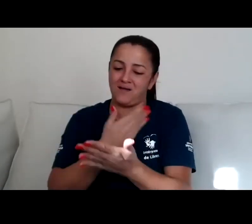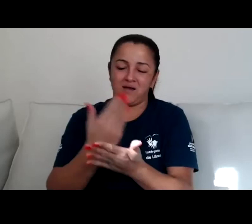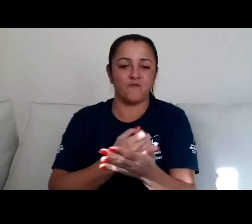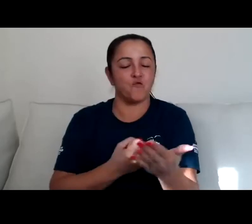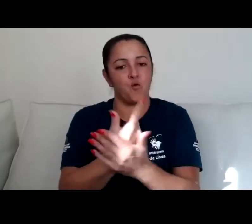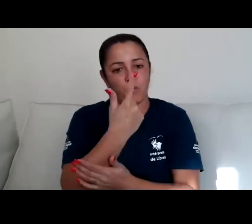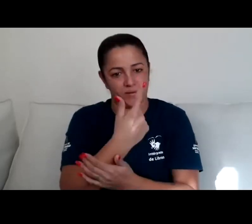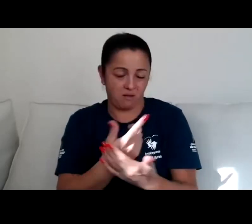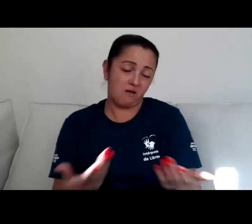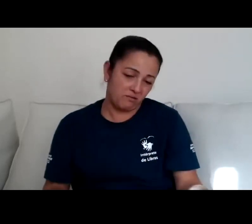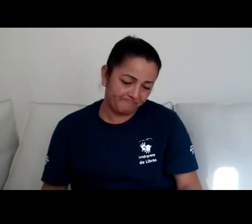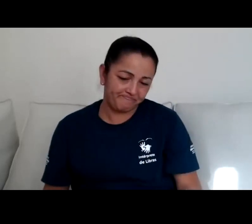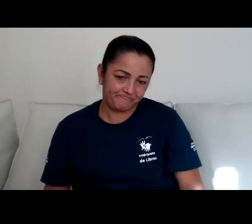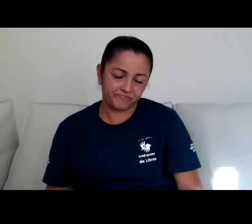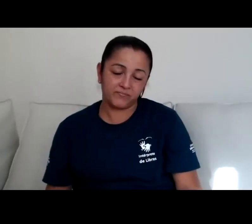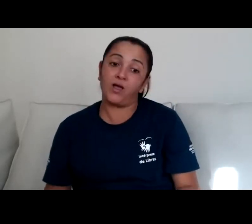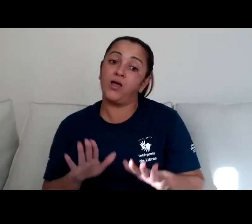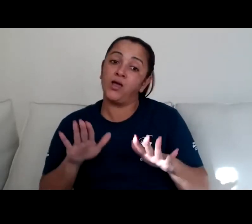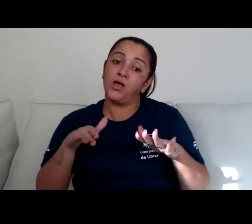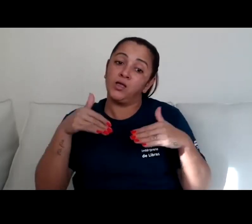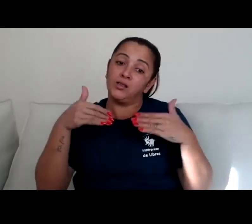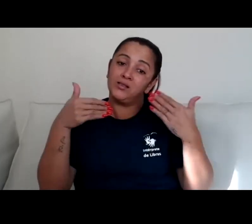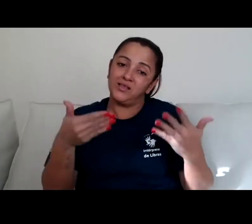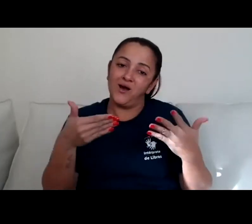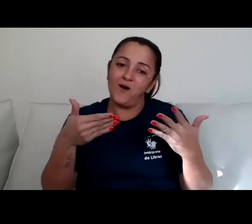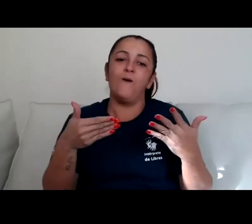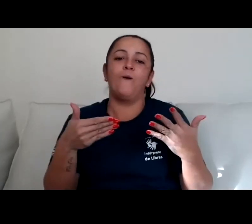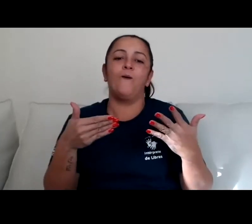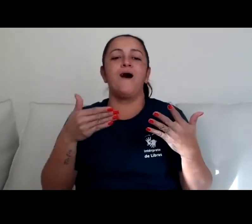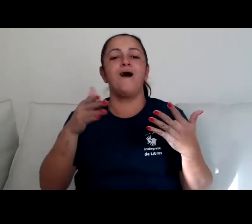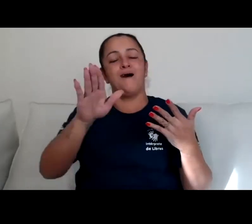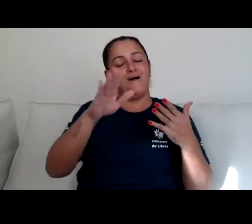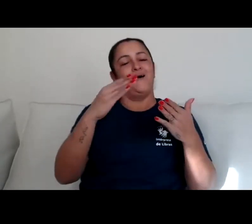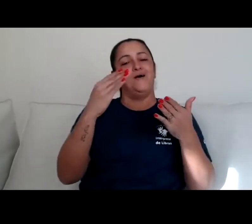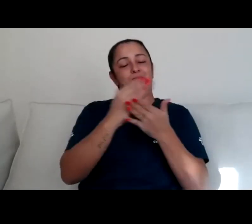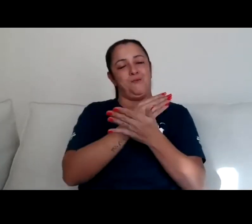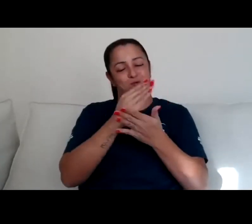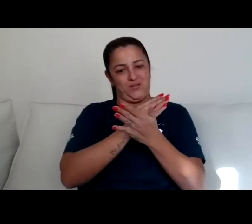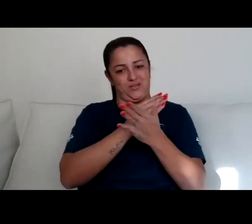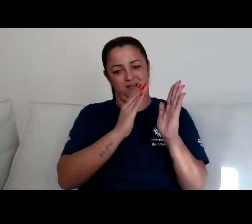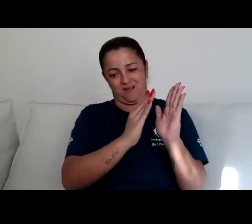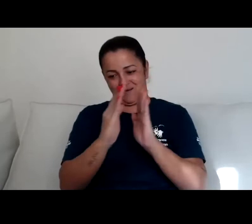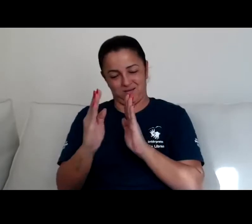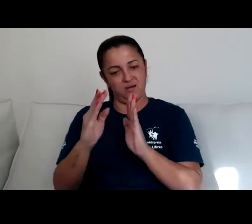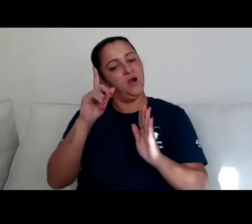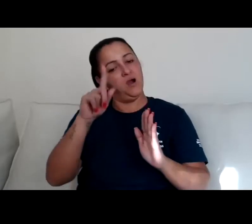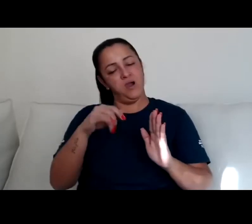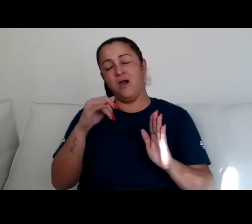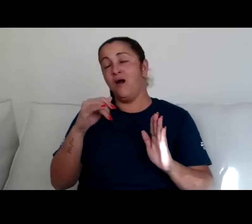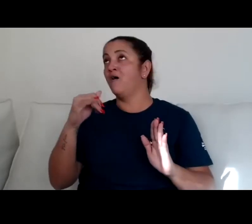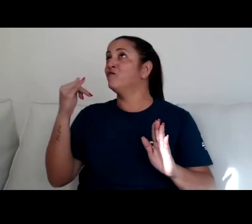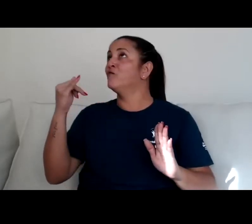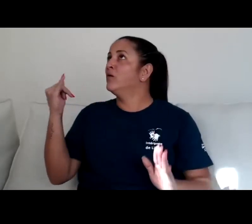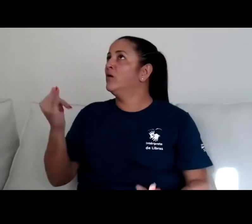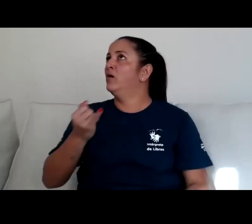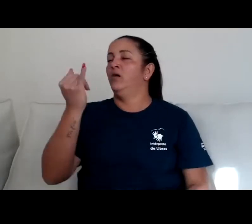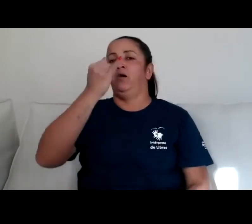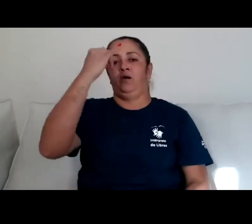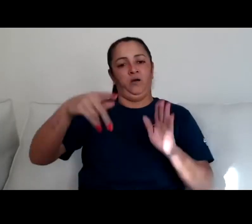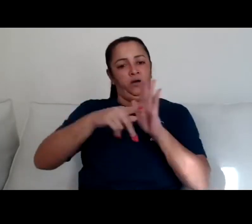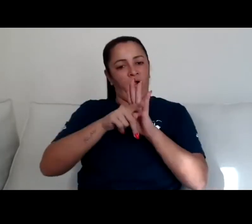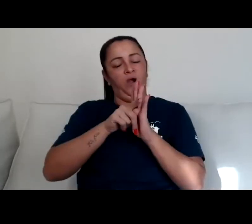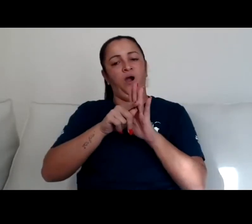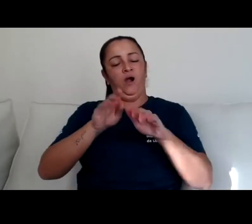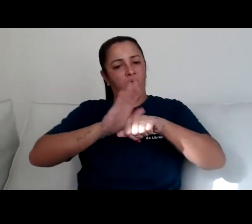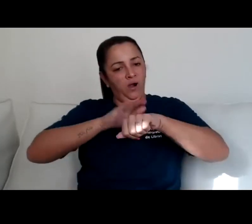essa obra. Então, a biblioteca ela é fundamental nesse processo de mudança no qual nós estamos propondo aqui para